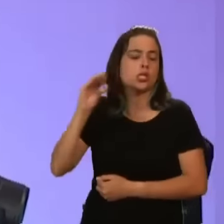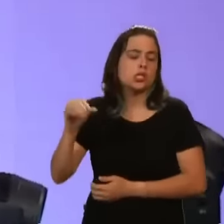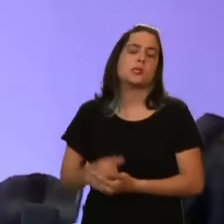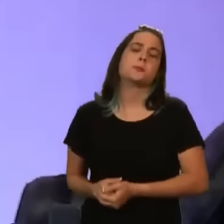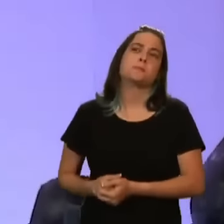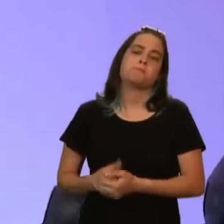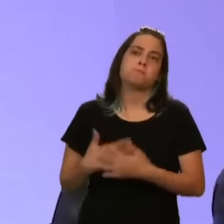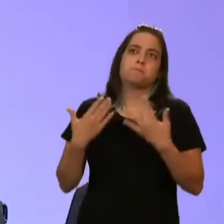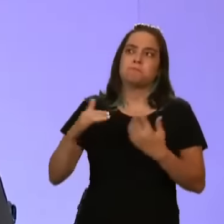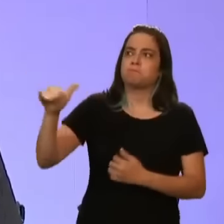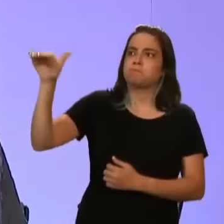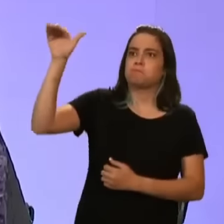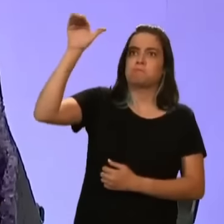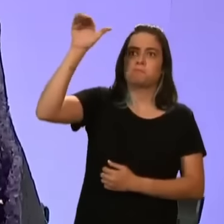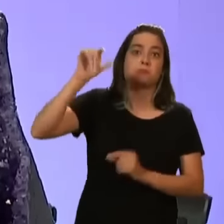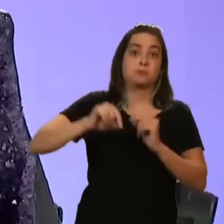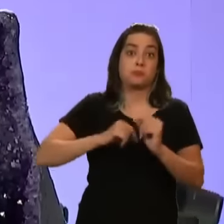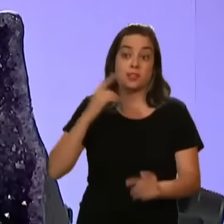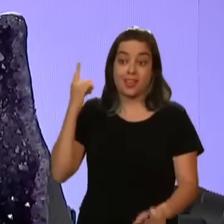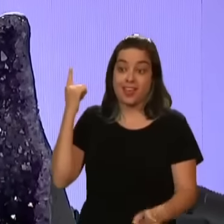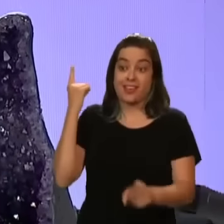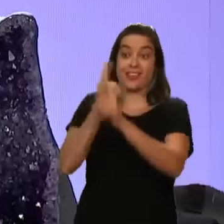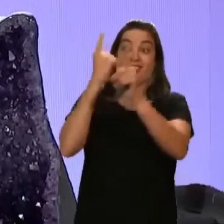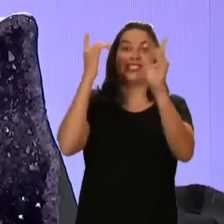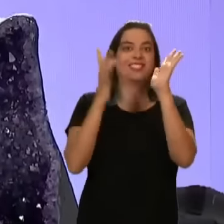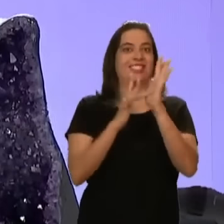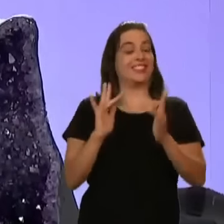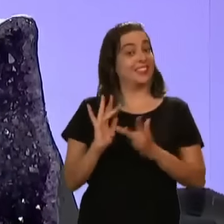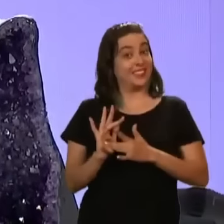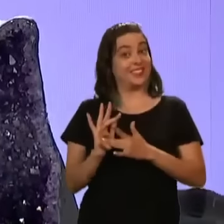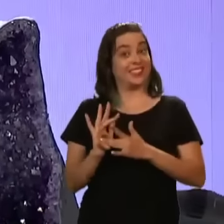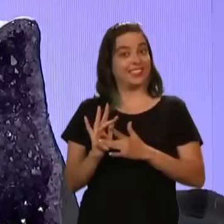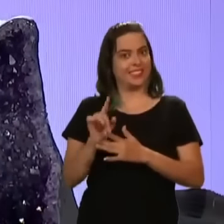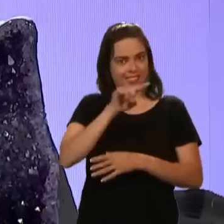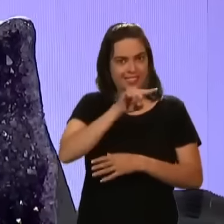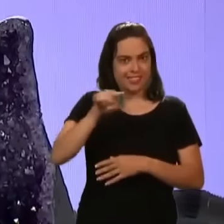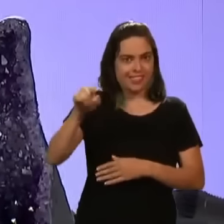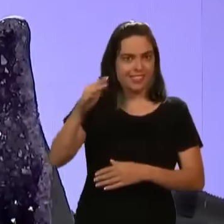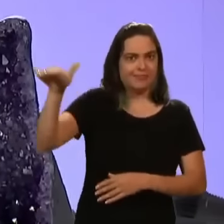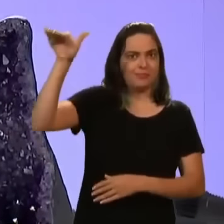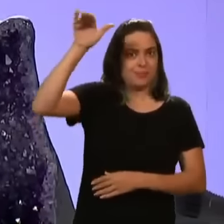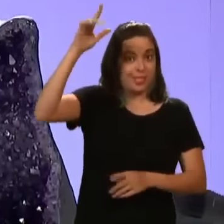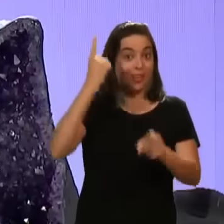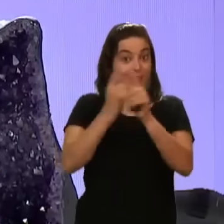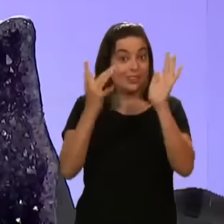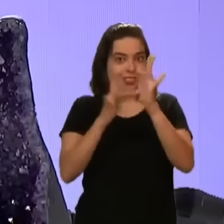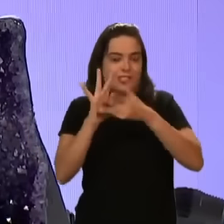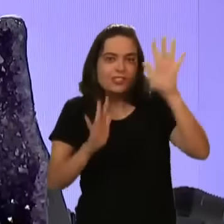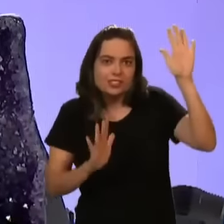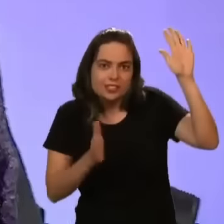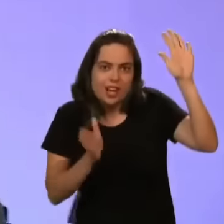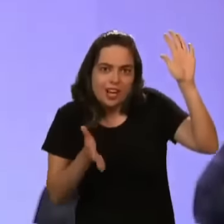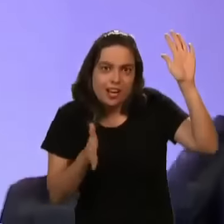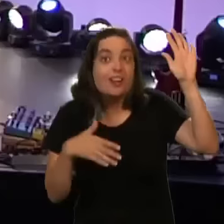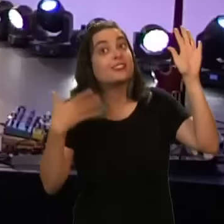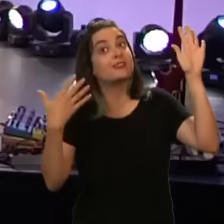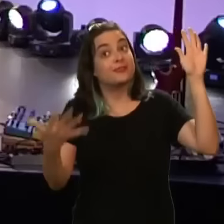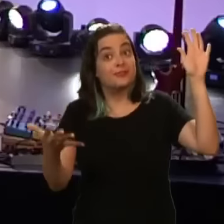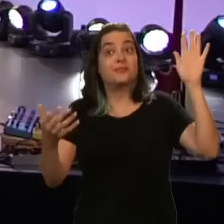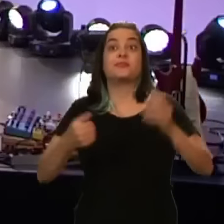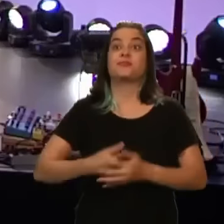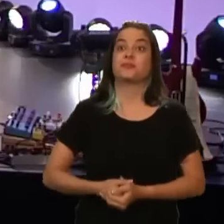na vida adulta, ela tem um encontro com Jesus. Quem aqui se converteu na vida adulta? Você já era adulta.